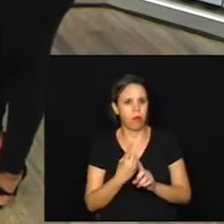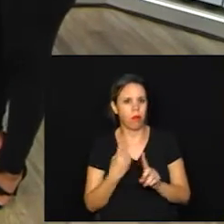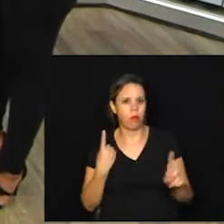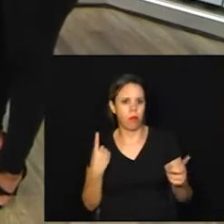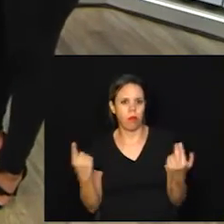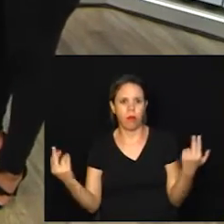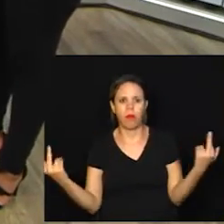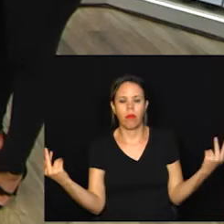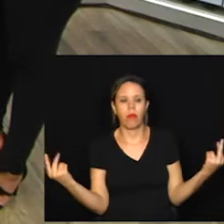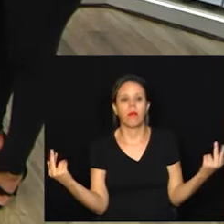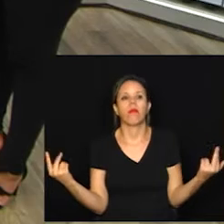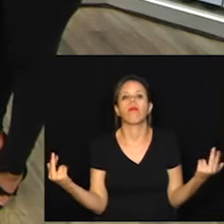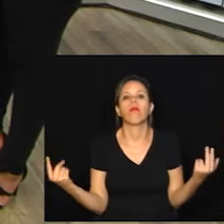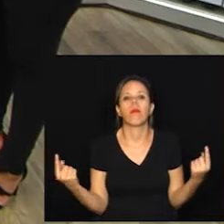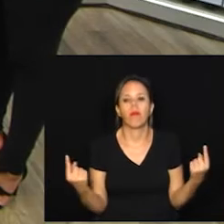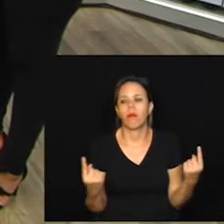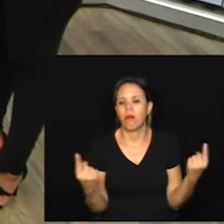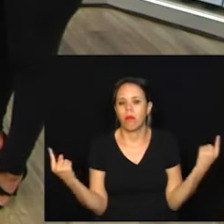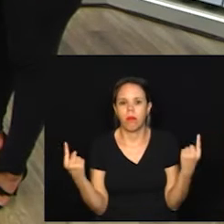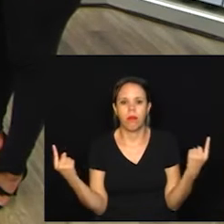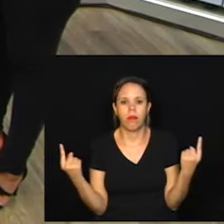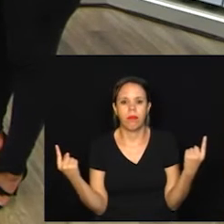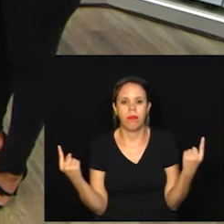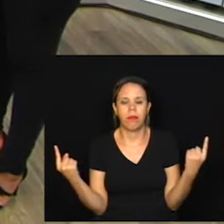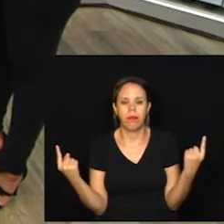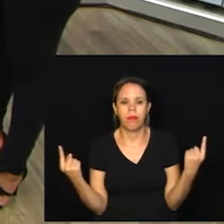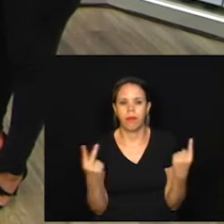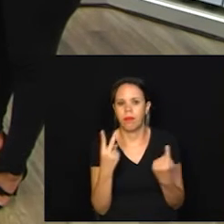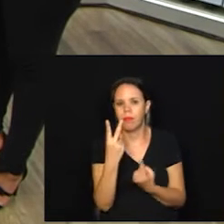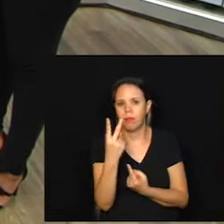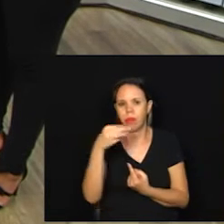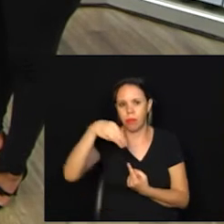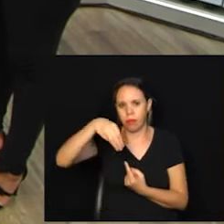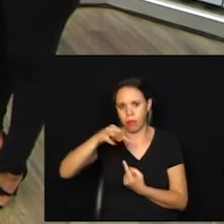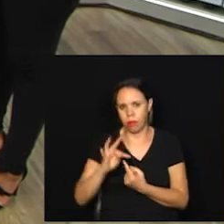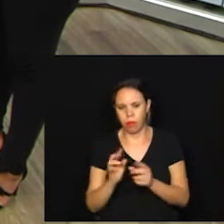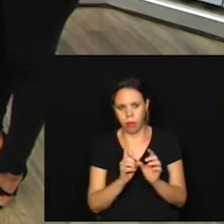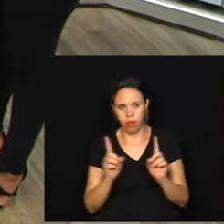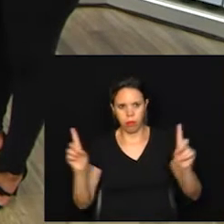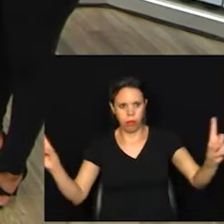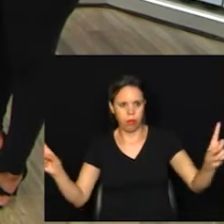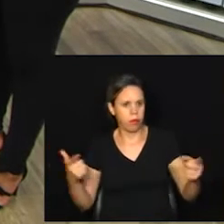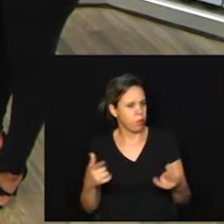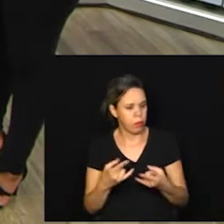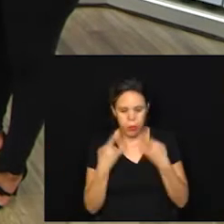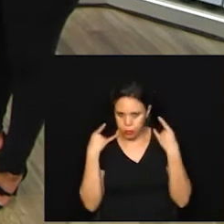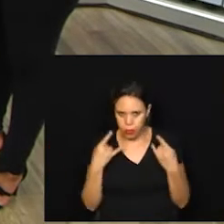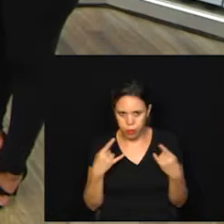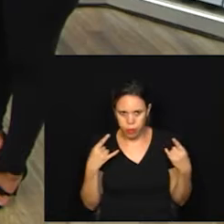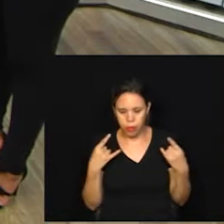essa distância. Ó, eu e a Miriam, nós estamos a mais de 2 metros, por isso que nós estamos sem a